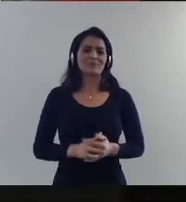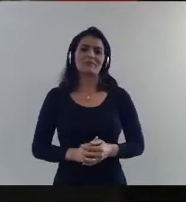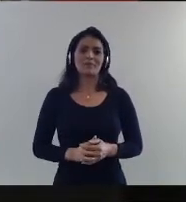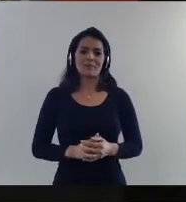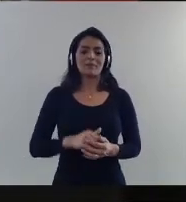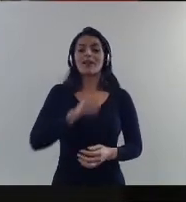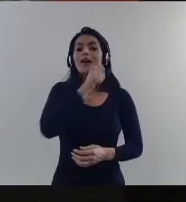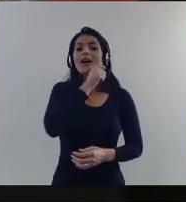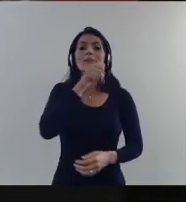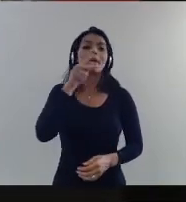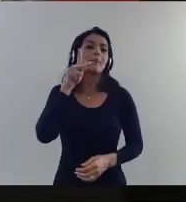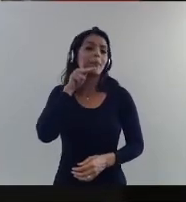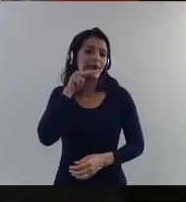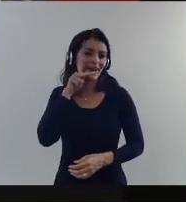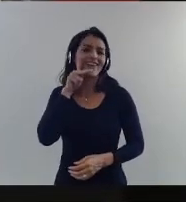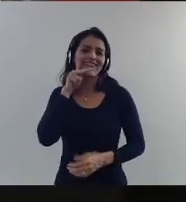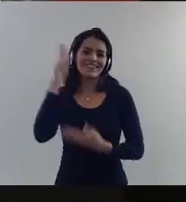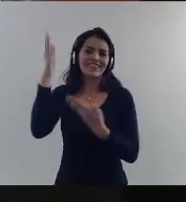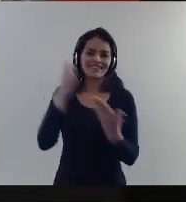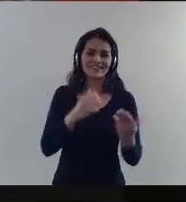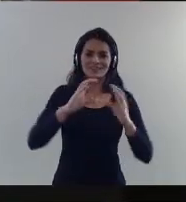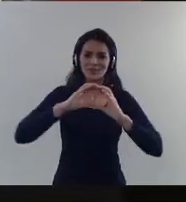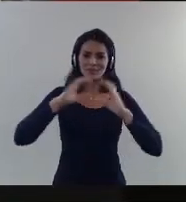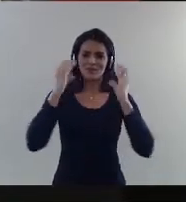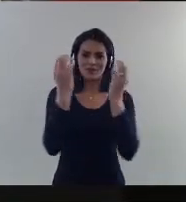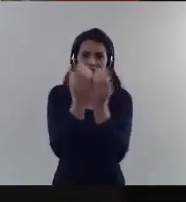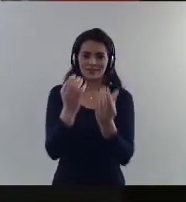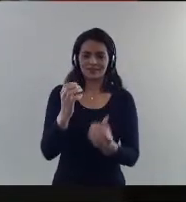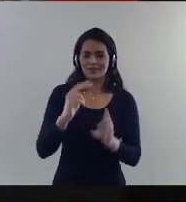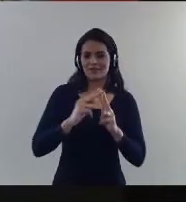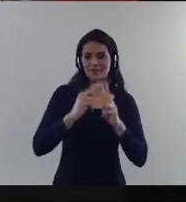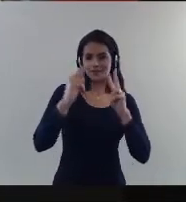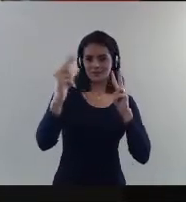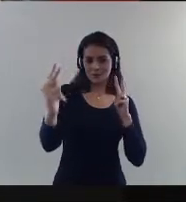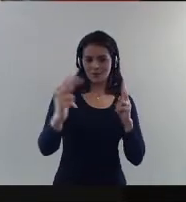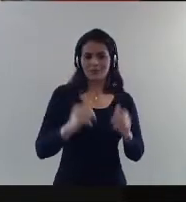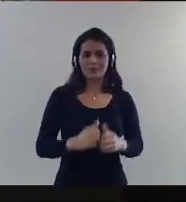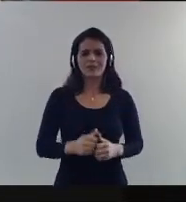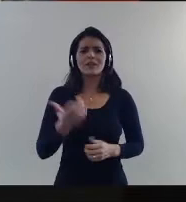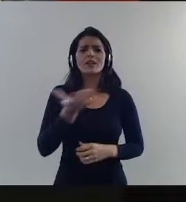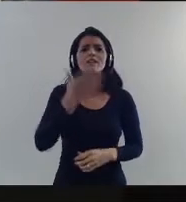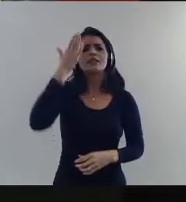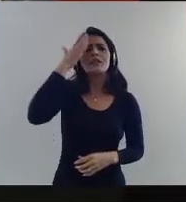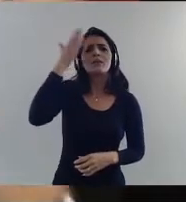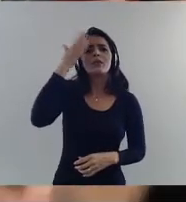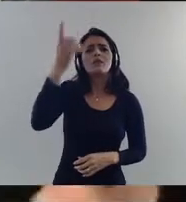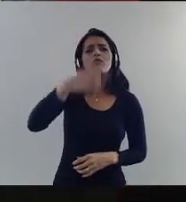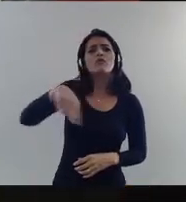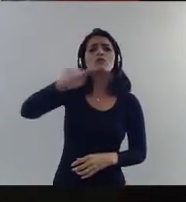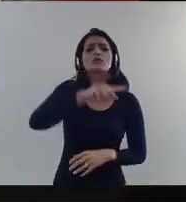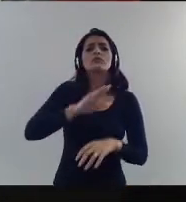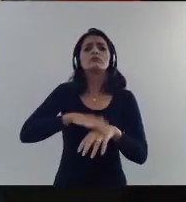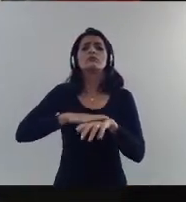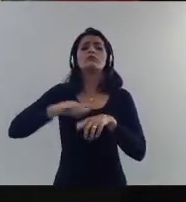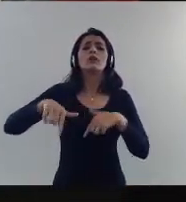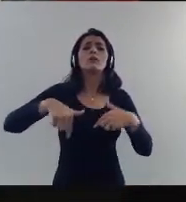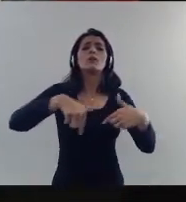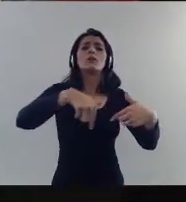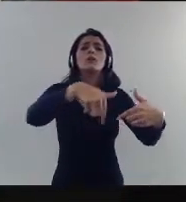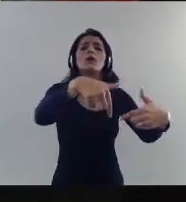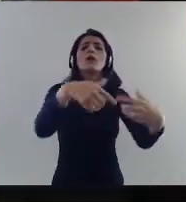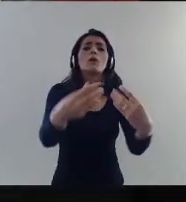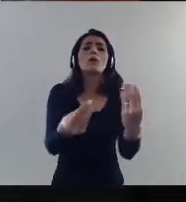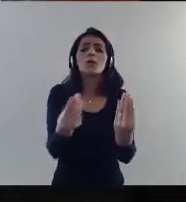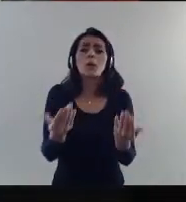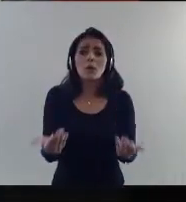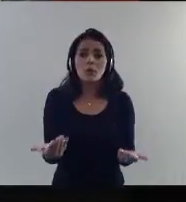o Amapá aqui nessa conferência. E queria saber como é que vocês estão enfrentando, né? Como